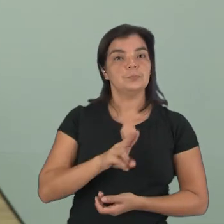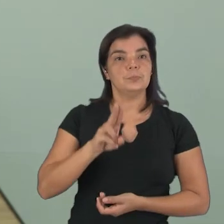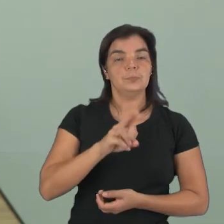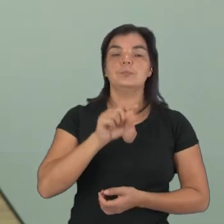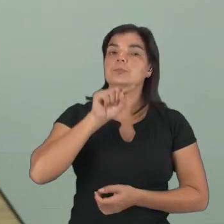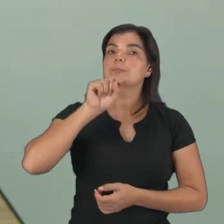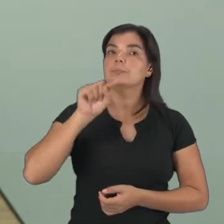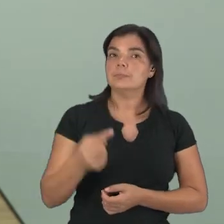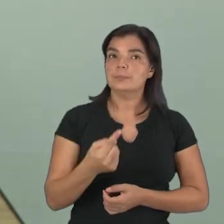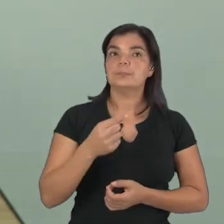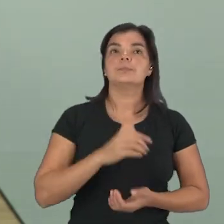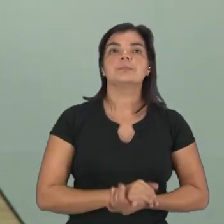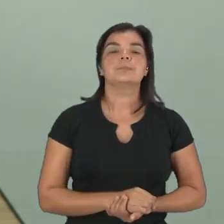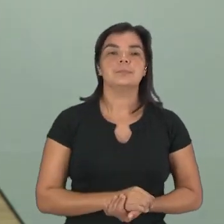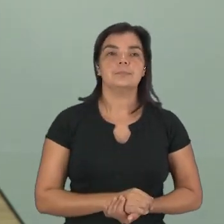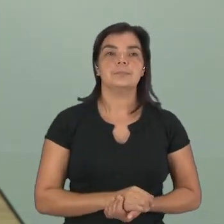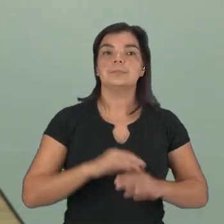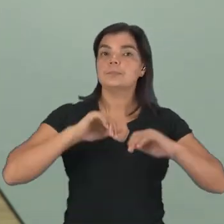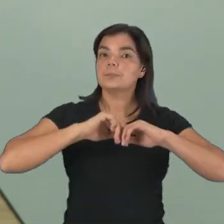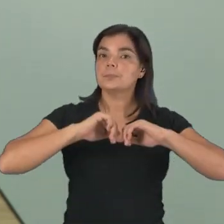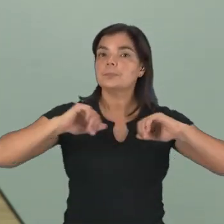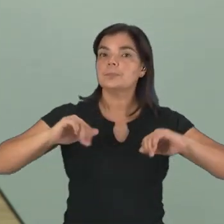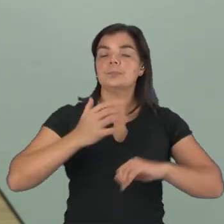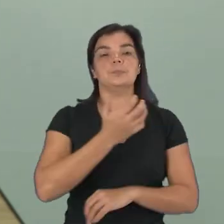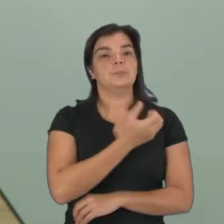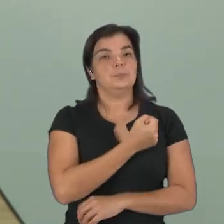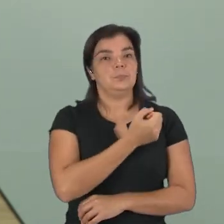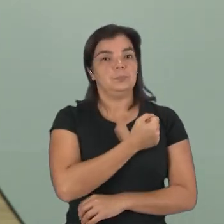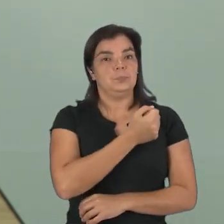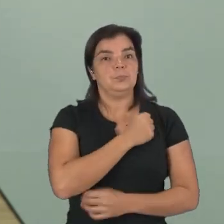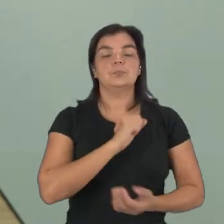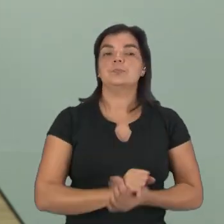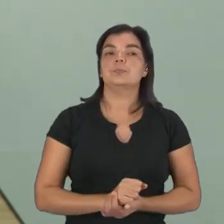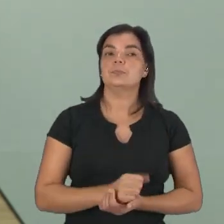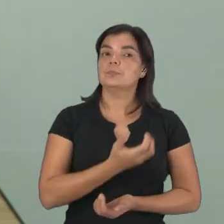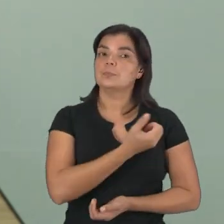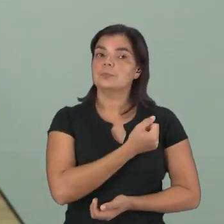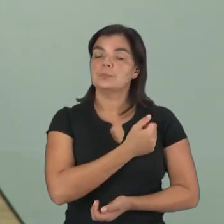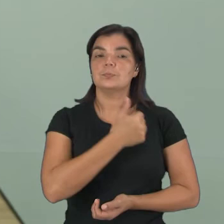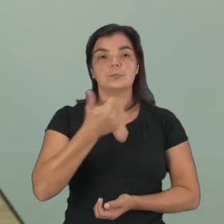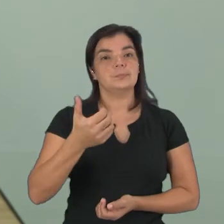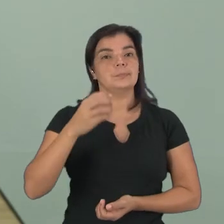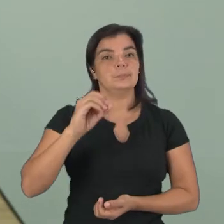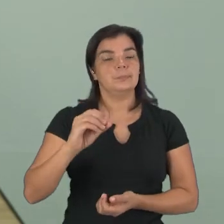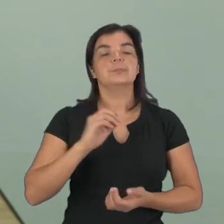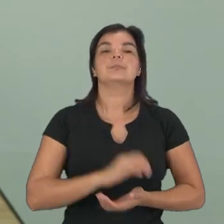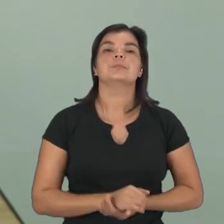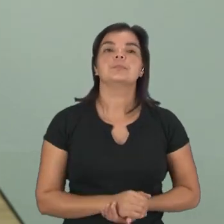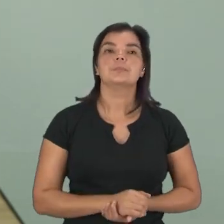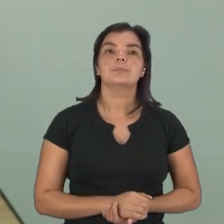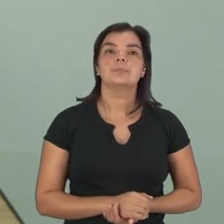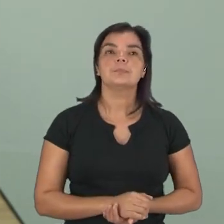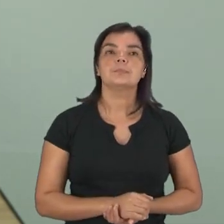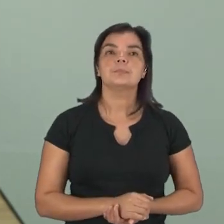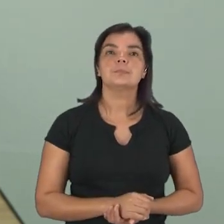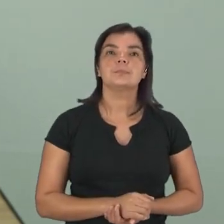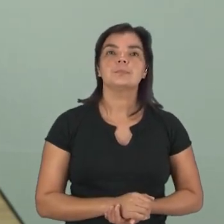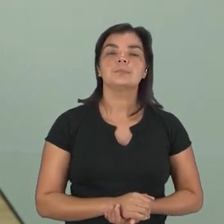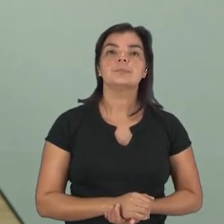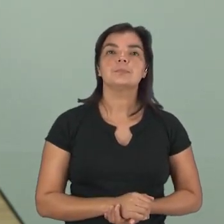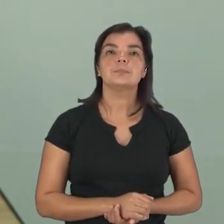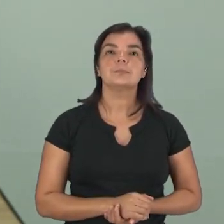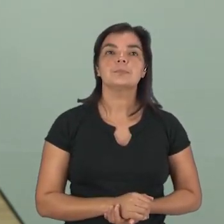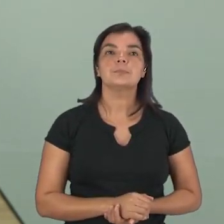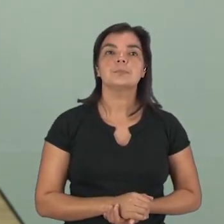a vírgula para separar os números inteiros dos números nas escritas decimais, que entra